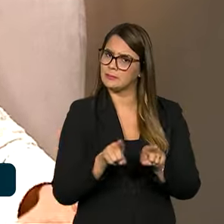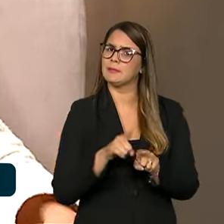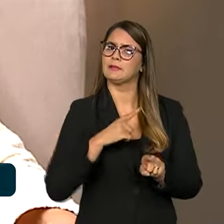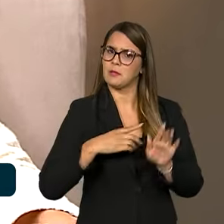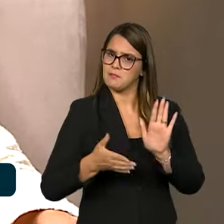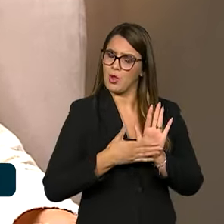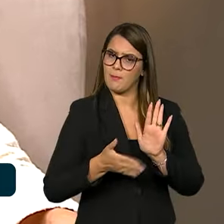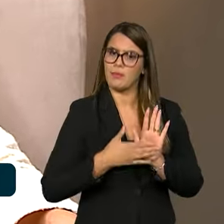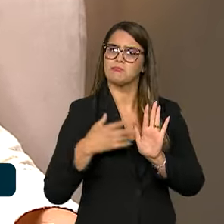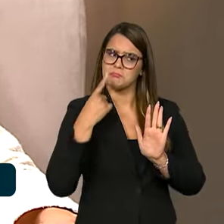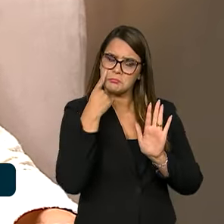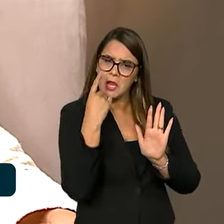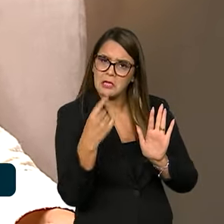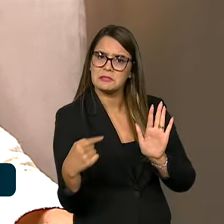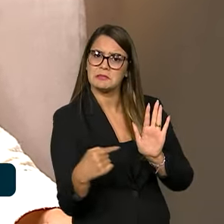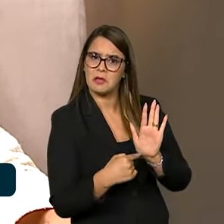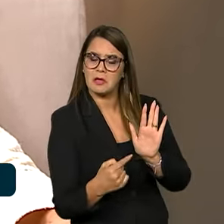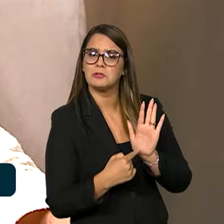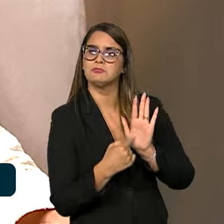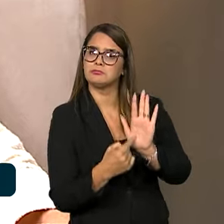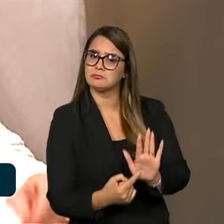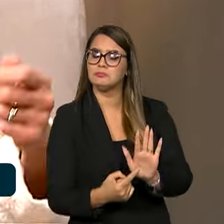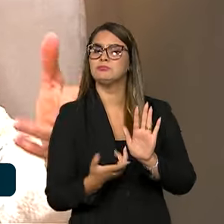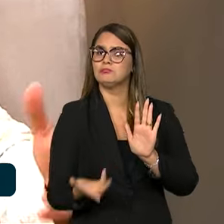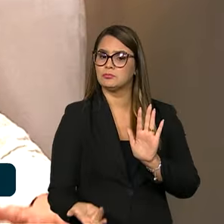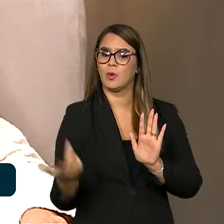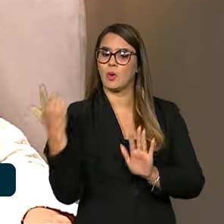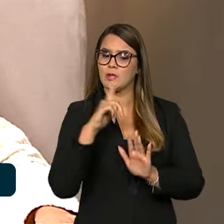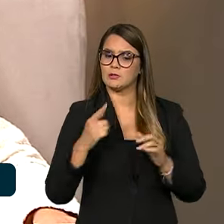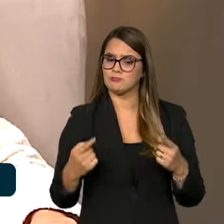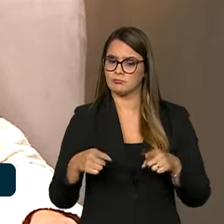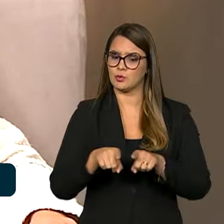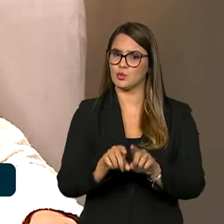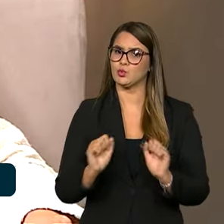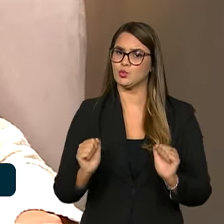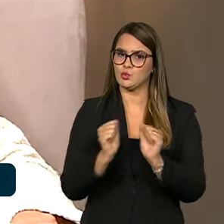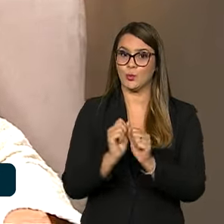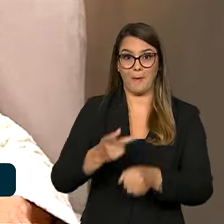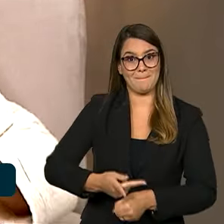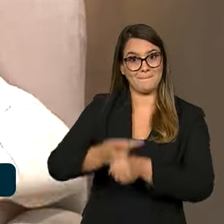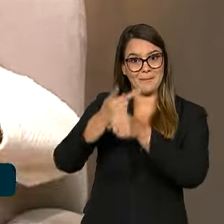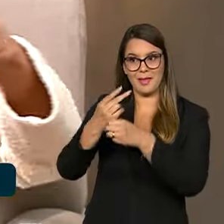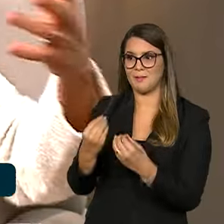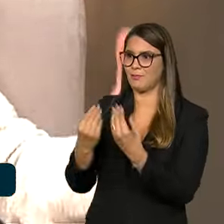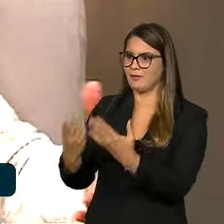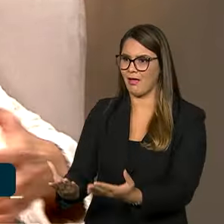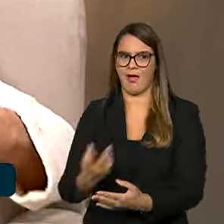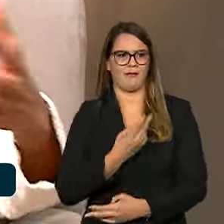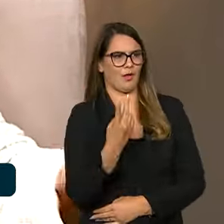proposições interessantes eh de chegar junto fazendo premiação fazendo